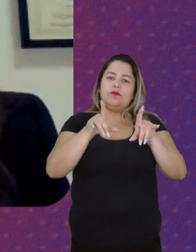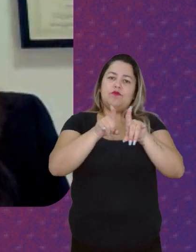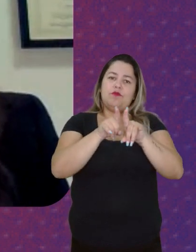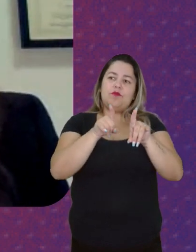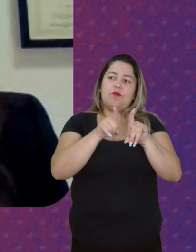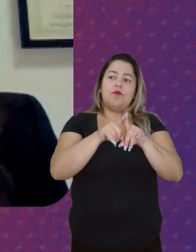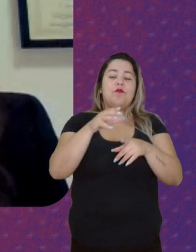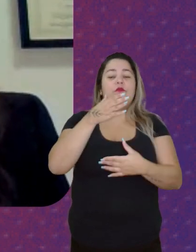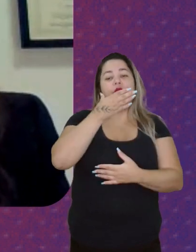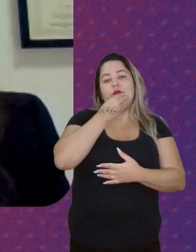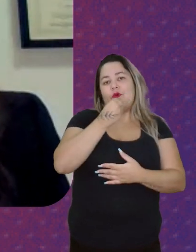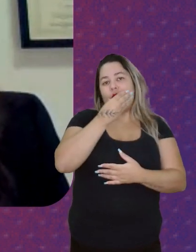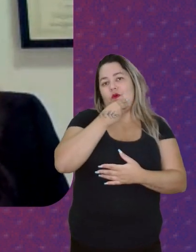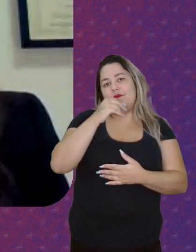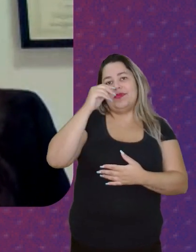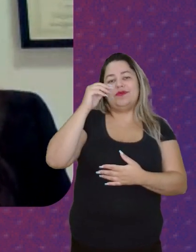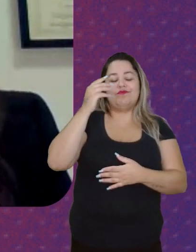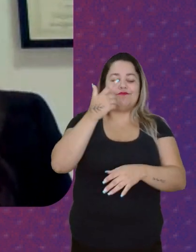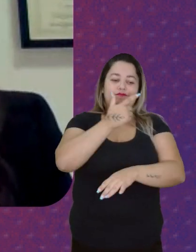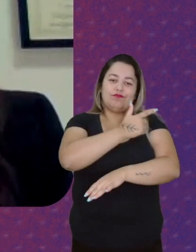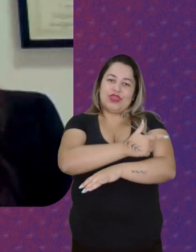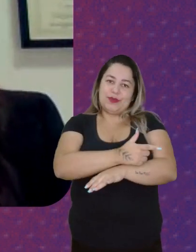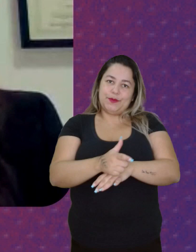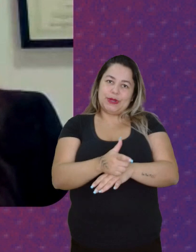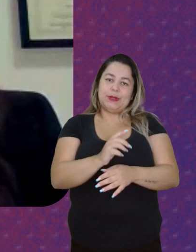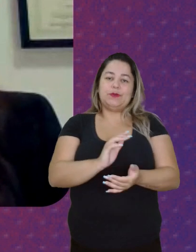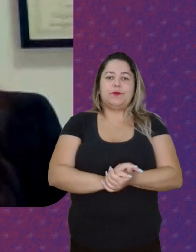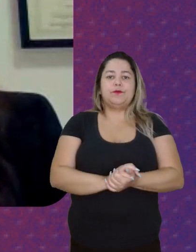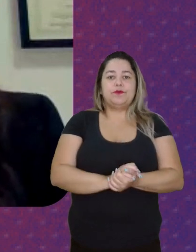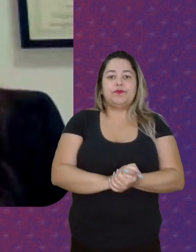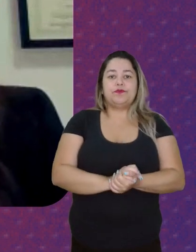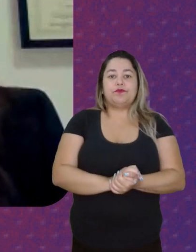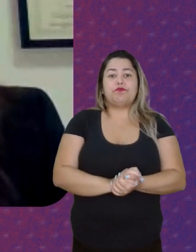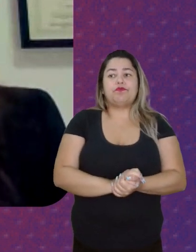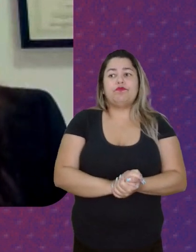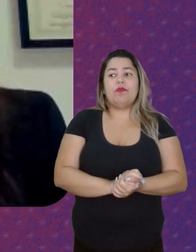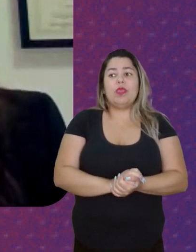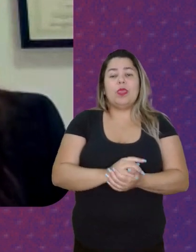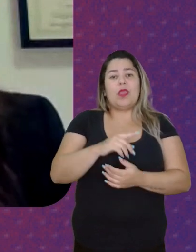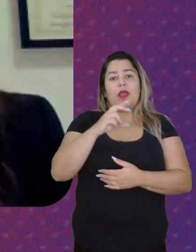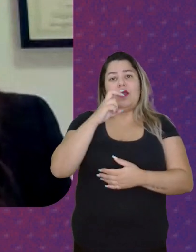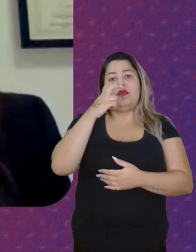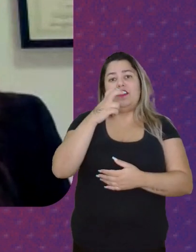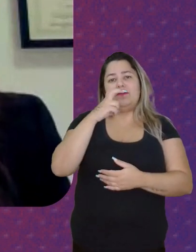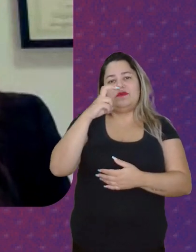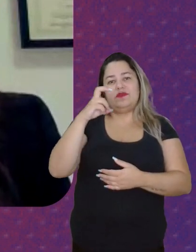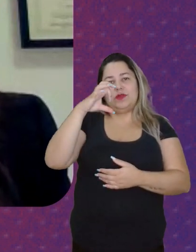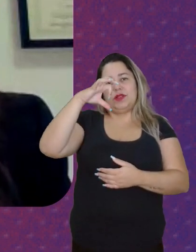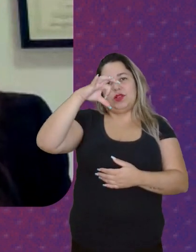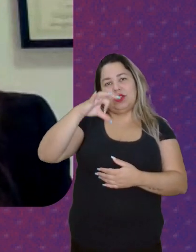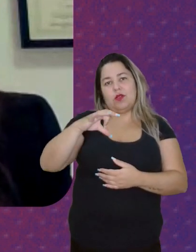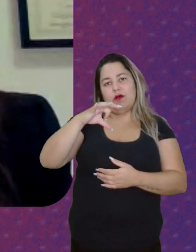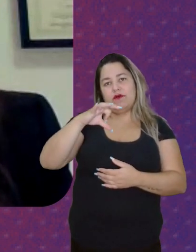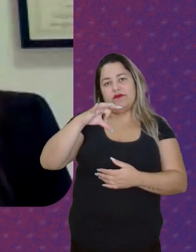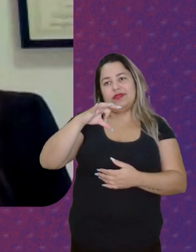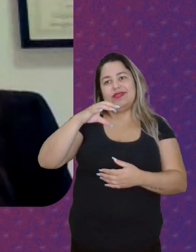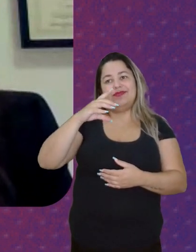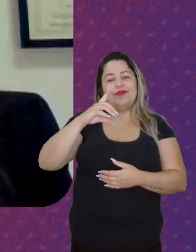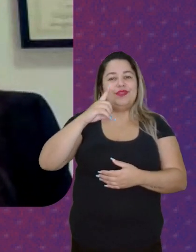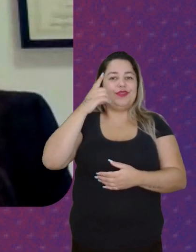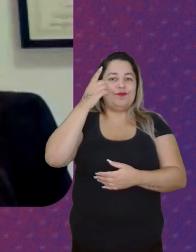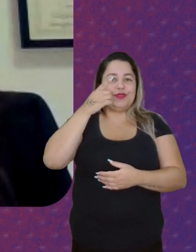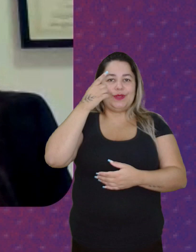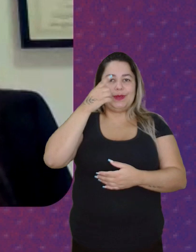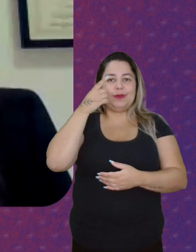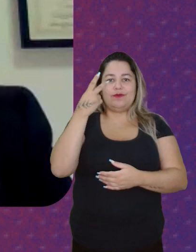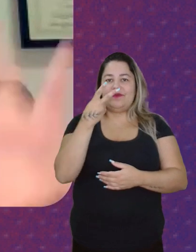majoritariamente masculina e branca, né? Eram, se eu não me engano, 559 deputados constituintes, mas apenas 26